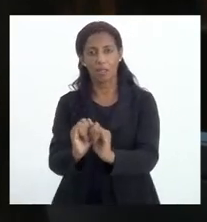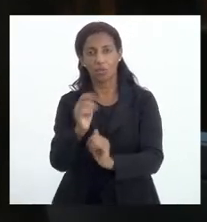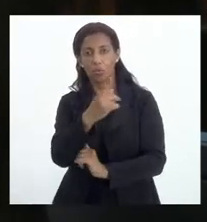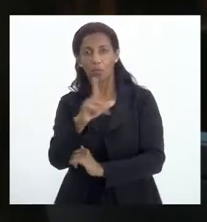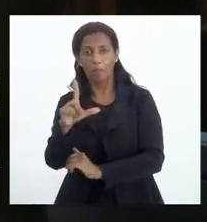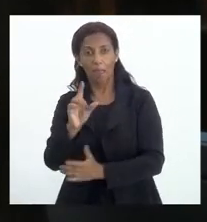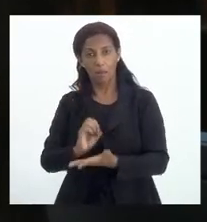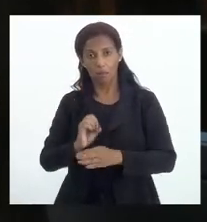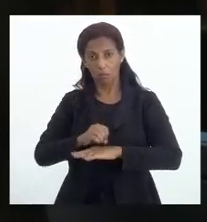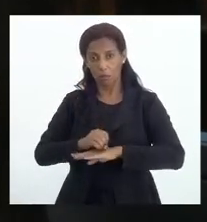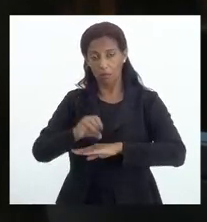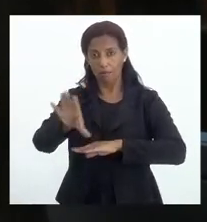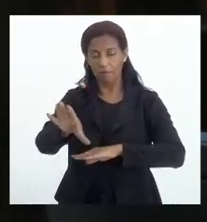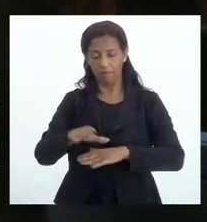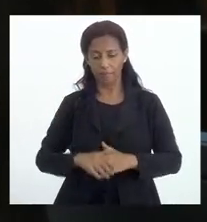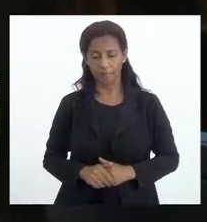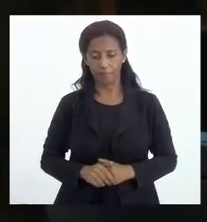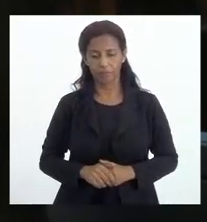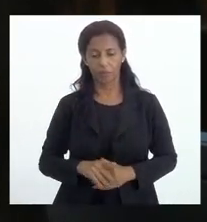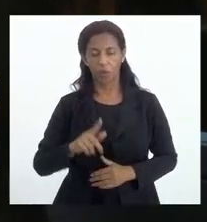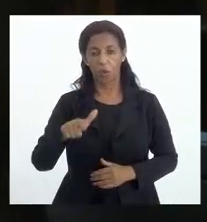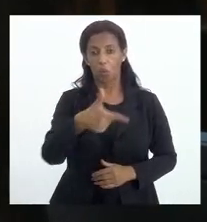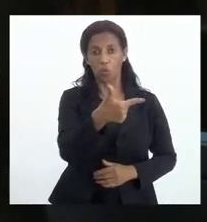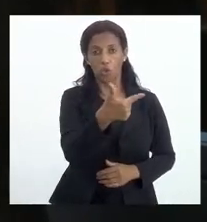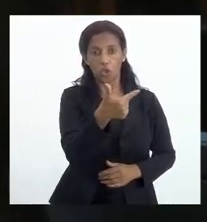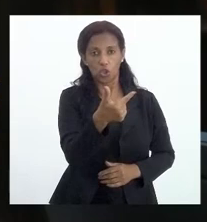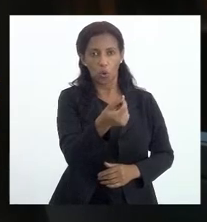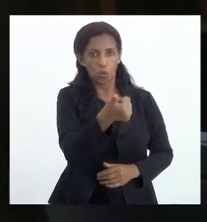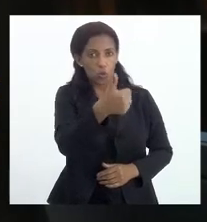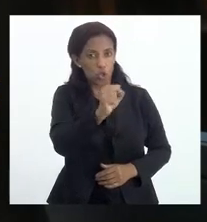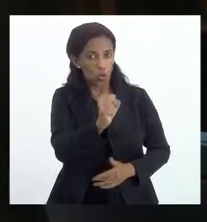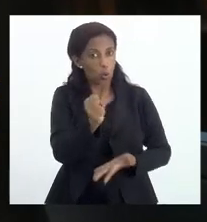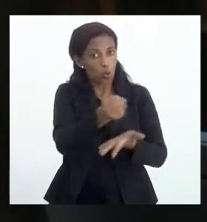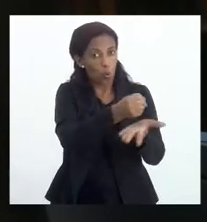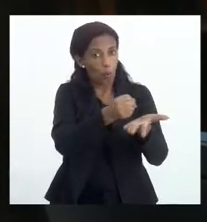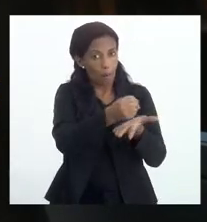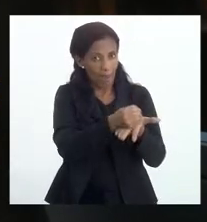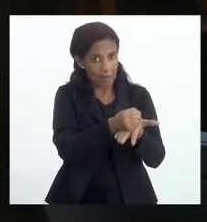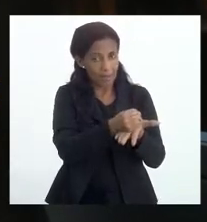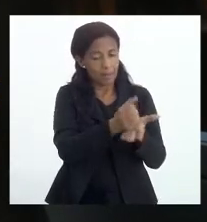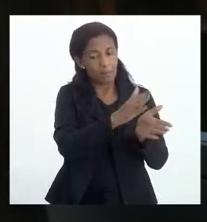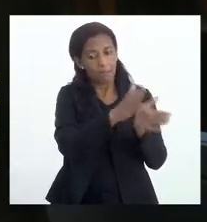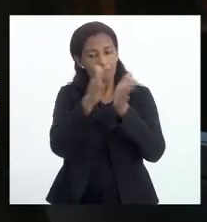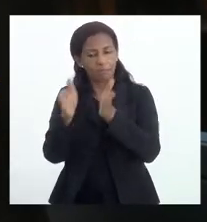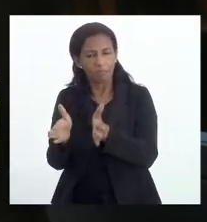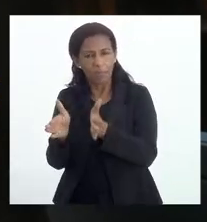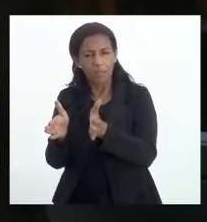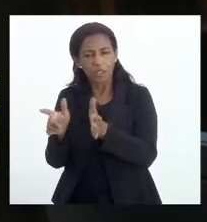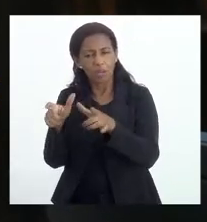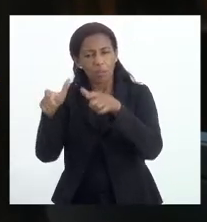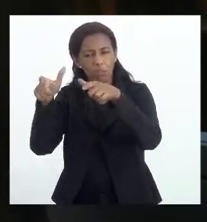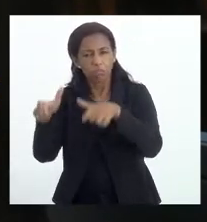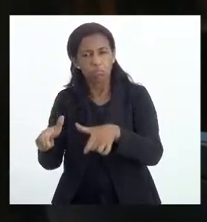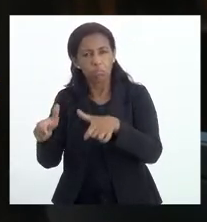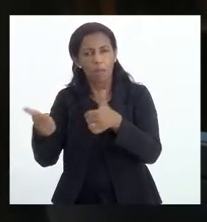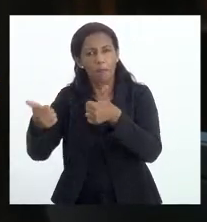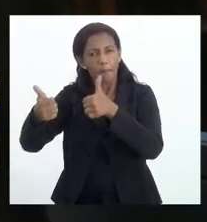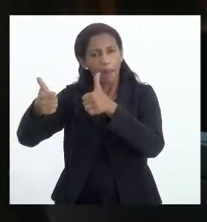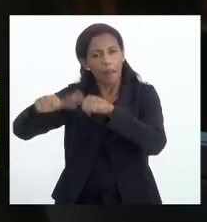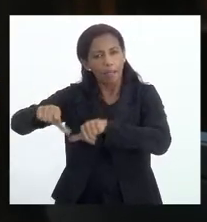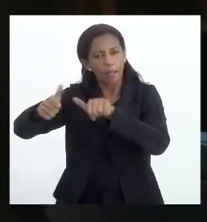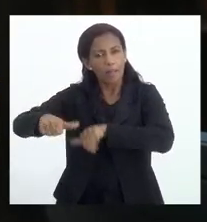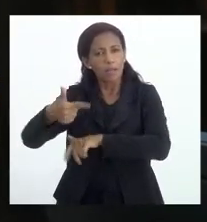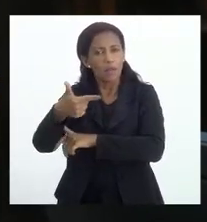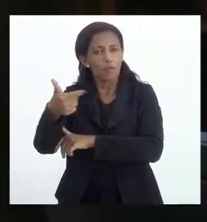que nós mandamos? Nós colocamos o 18 como base, mas nós deixamos uma abertura para análise do 21